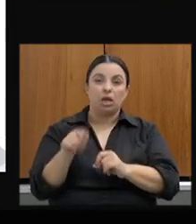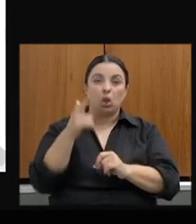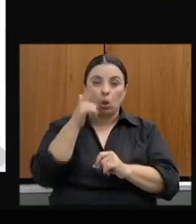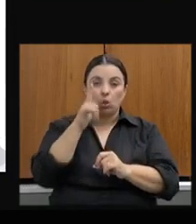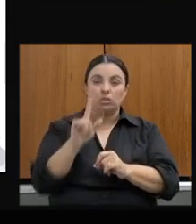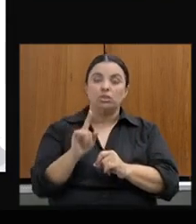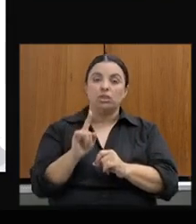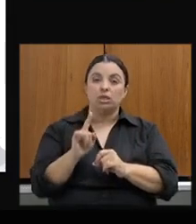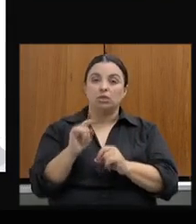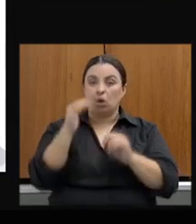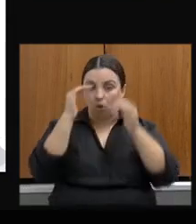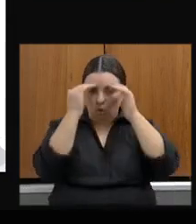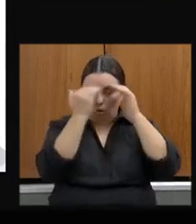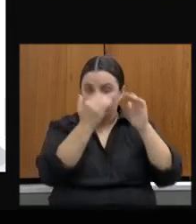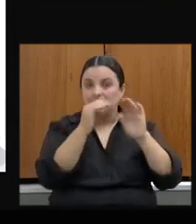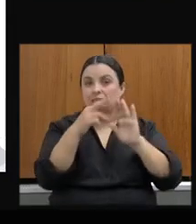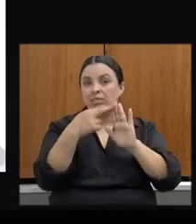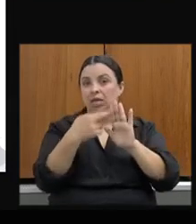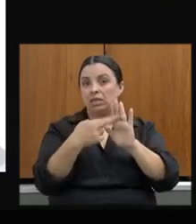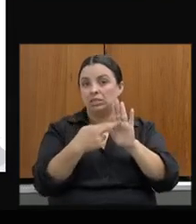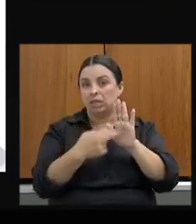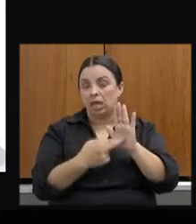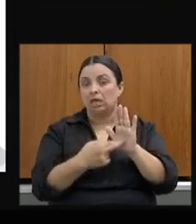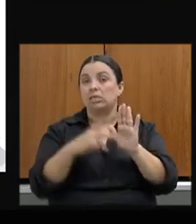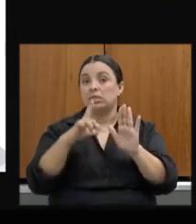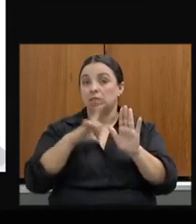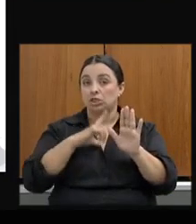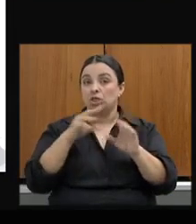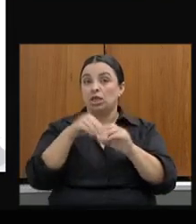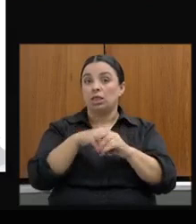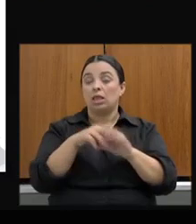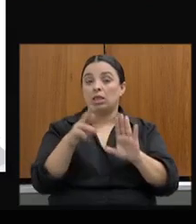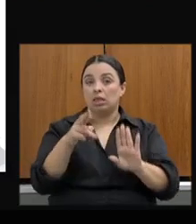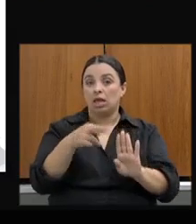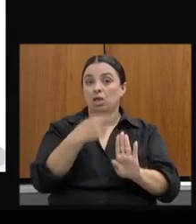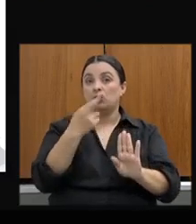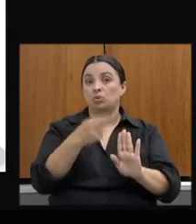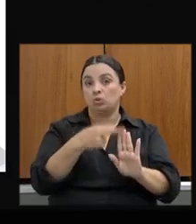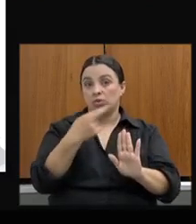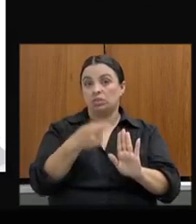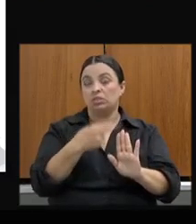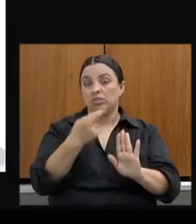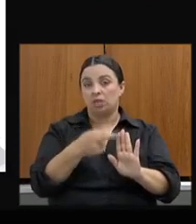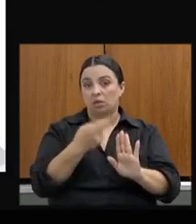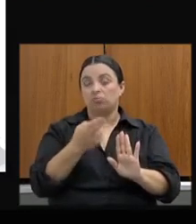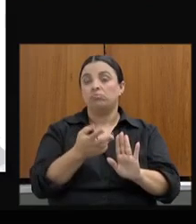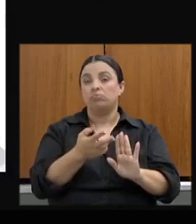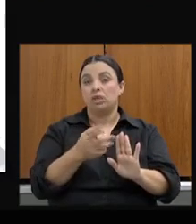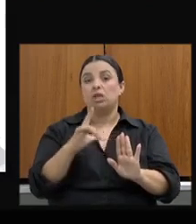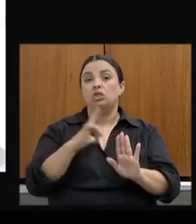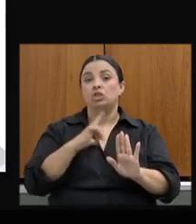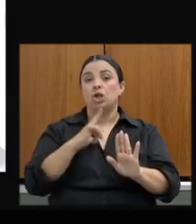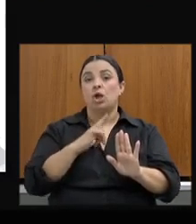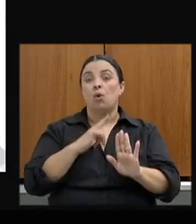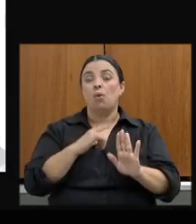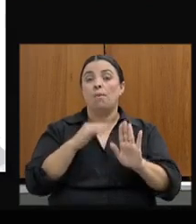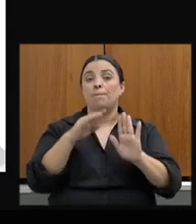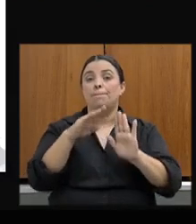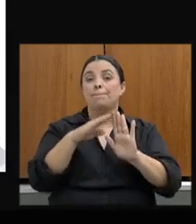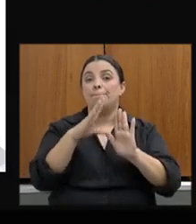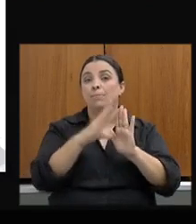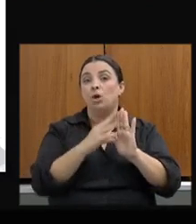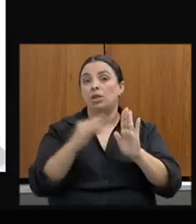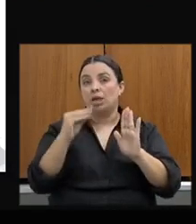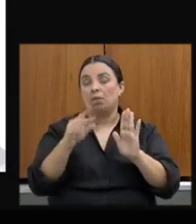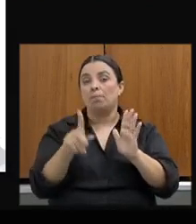aos requisitos previstos da resolução editada né adotando-se um padrão no do